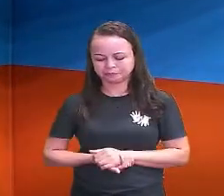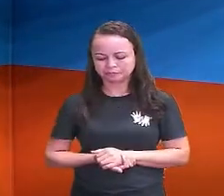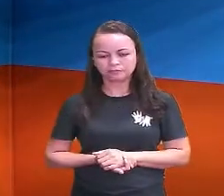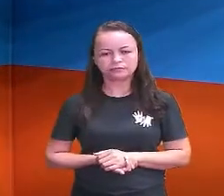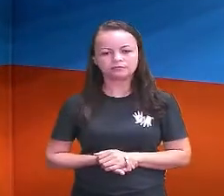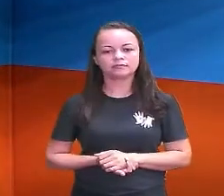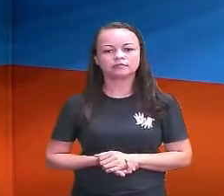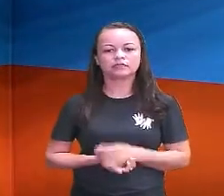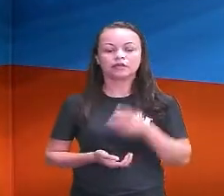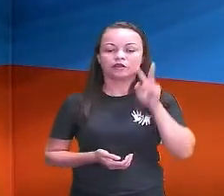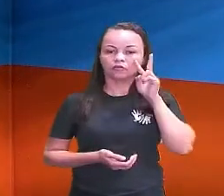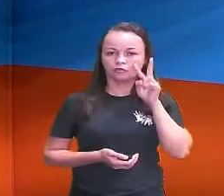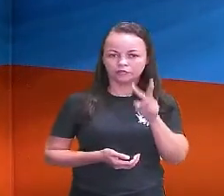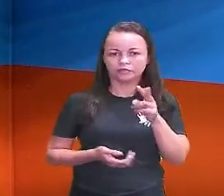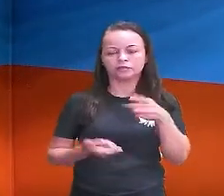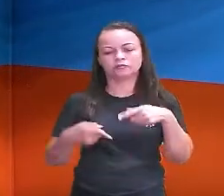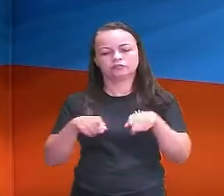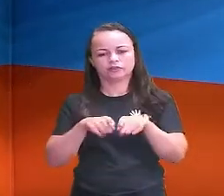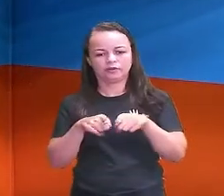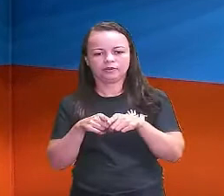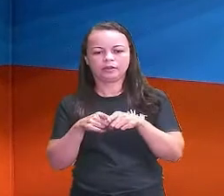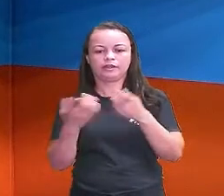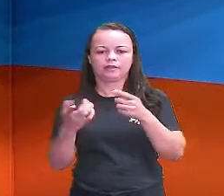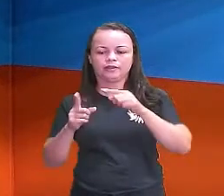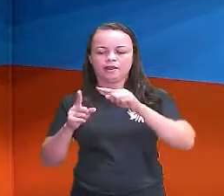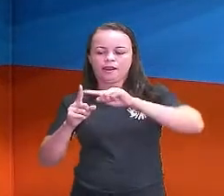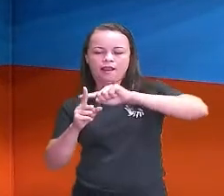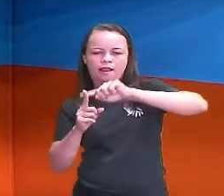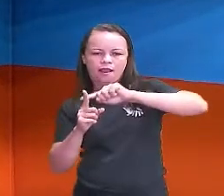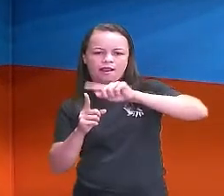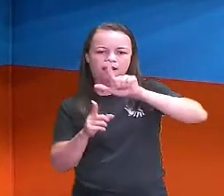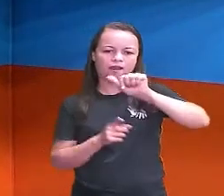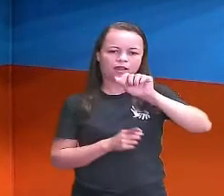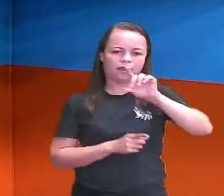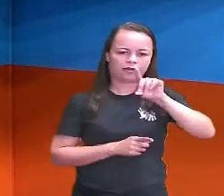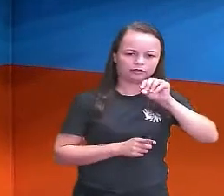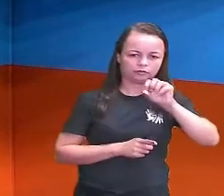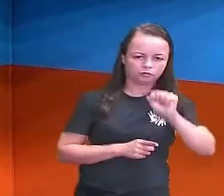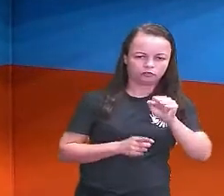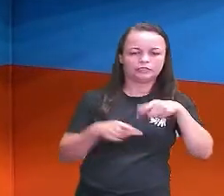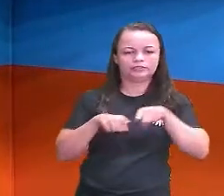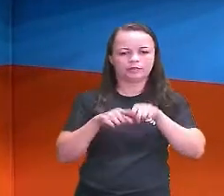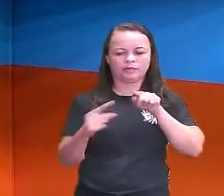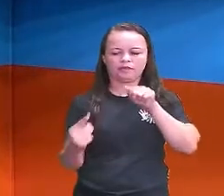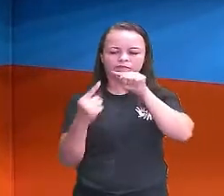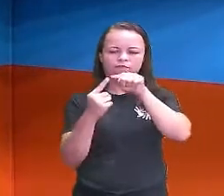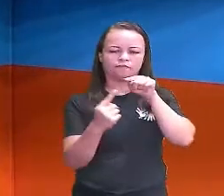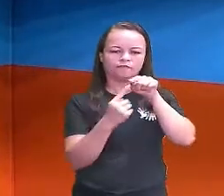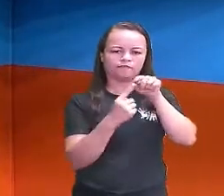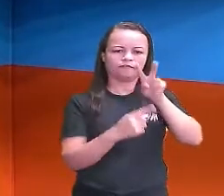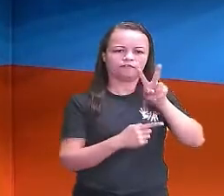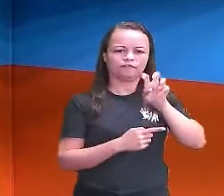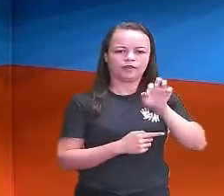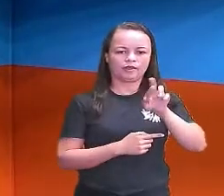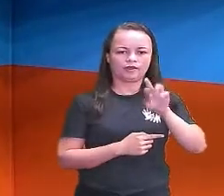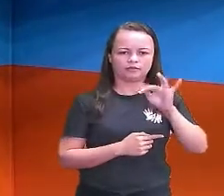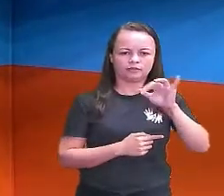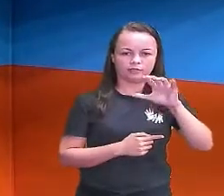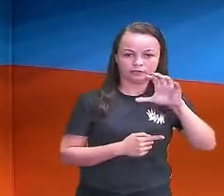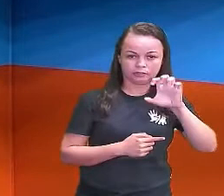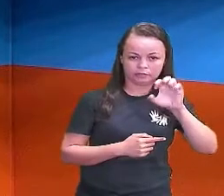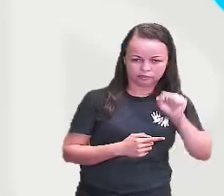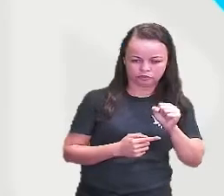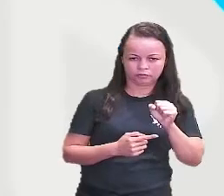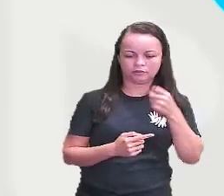certo? Vimos também lados e vértices, tá bom? Dessas figuras geométricas. Essas são as nossas referências